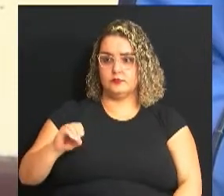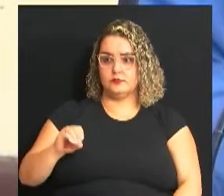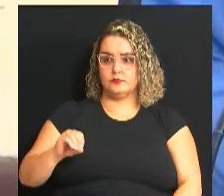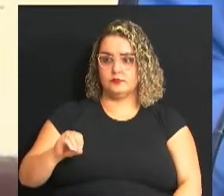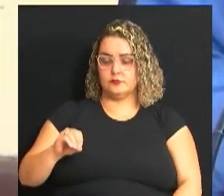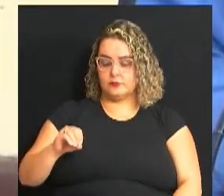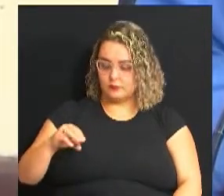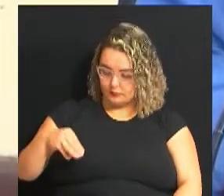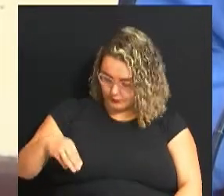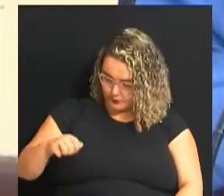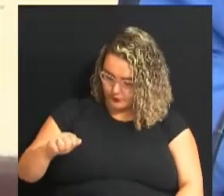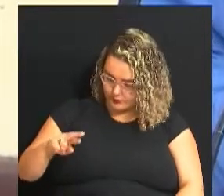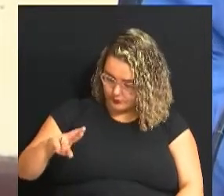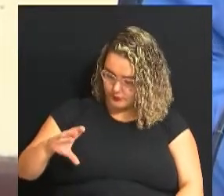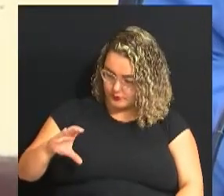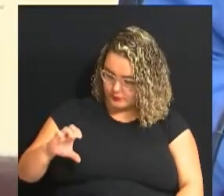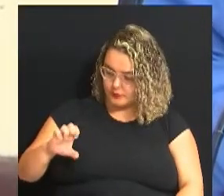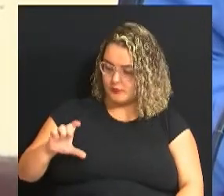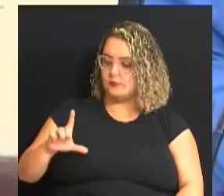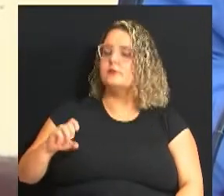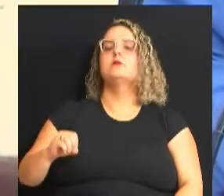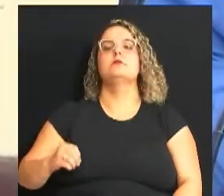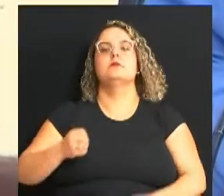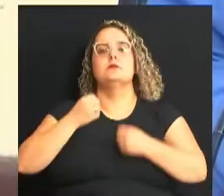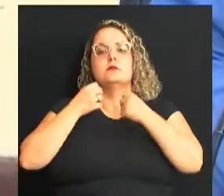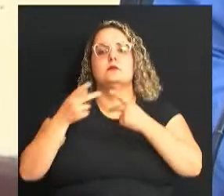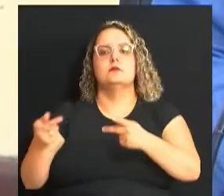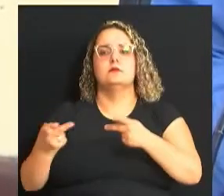Seja bem-vindo, doutor Marcelo.